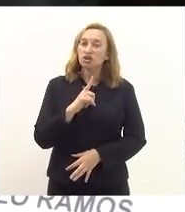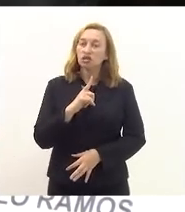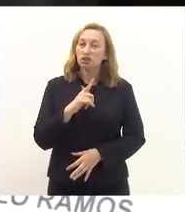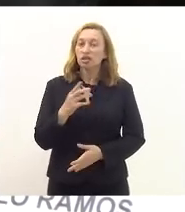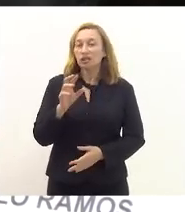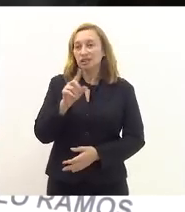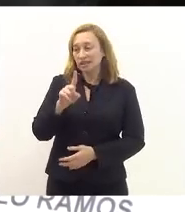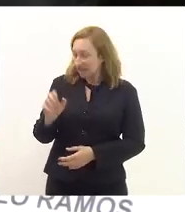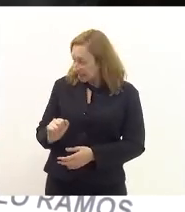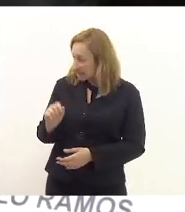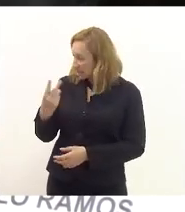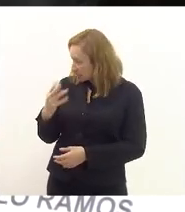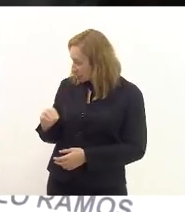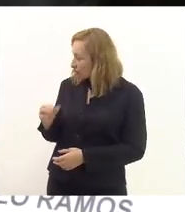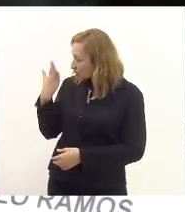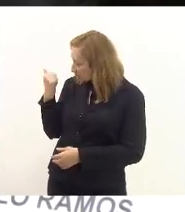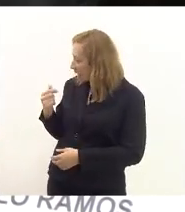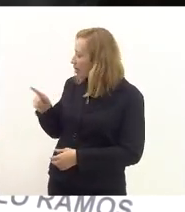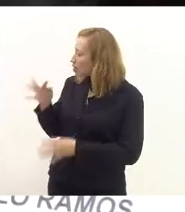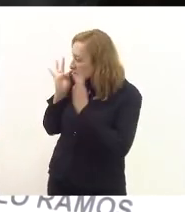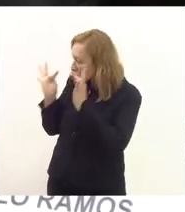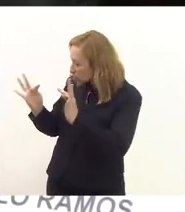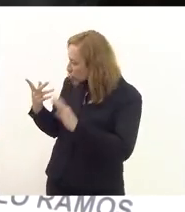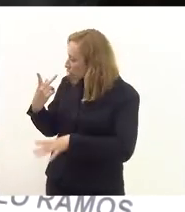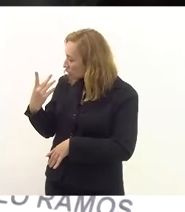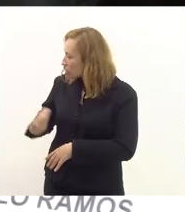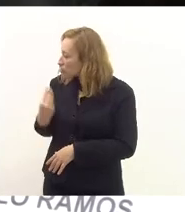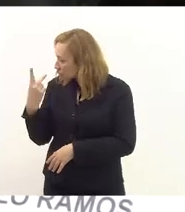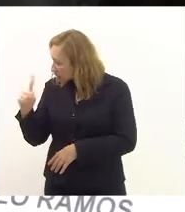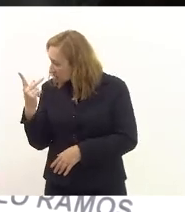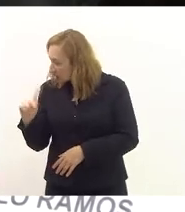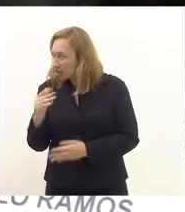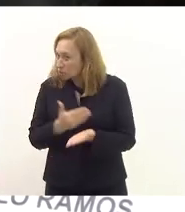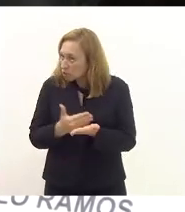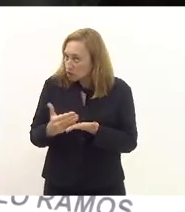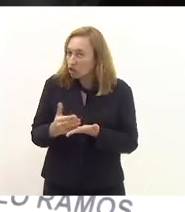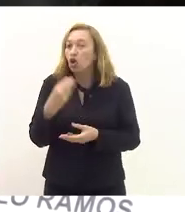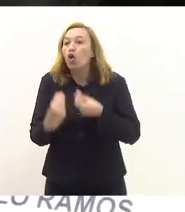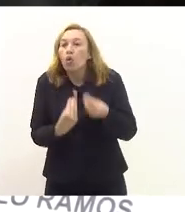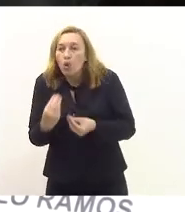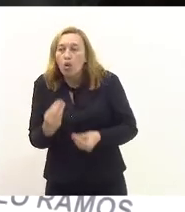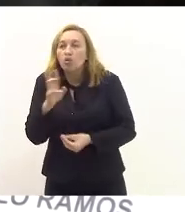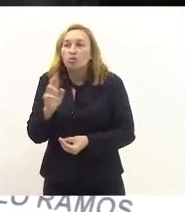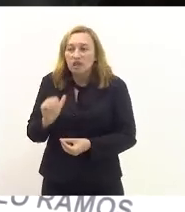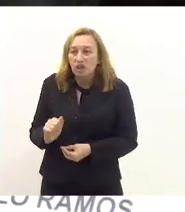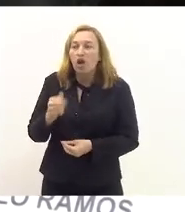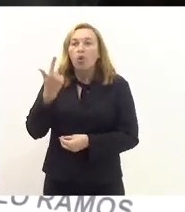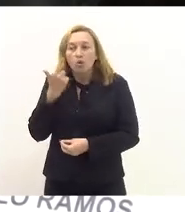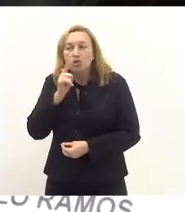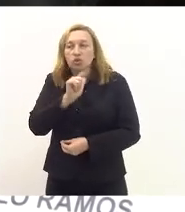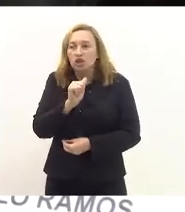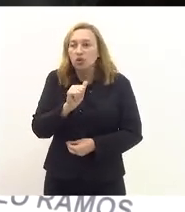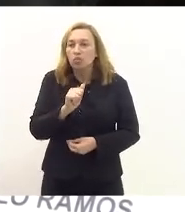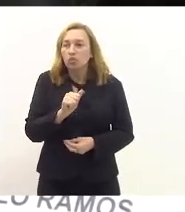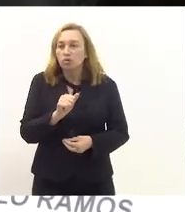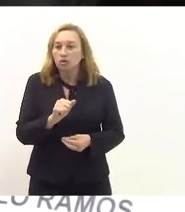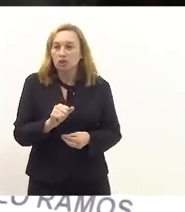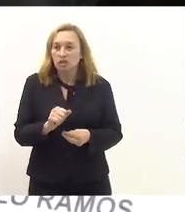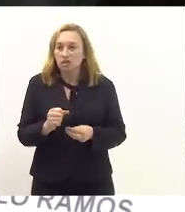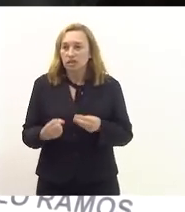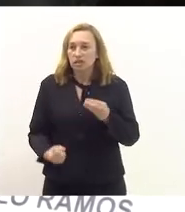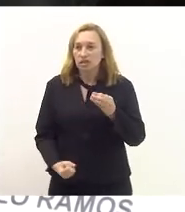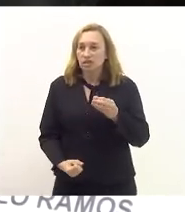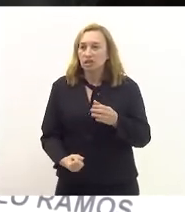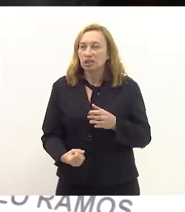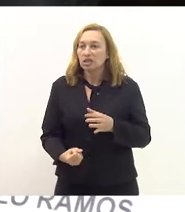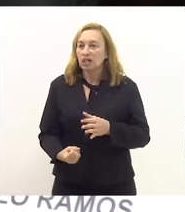Zezinho sabe, porque foi uma testemunha dessa história desde o início, de como o Brizola conseguiu construir a vida